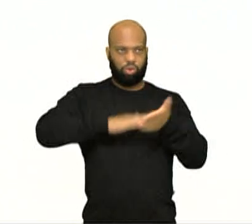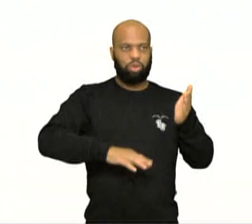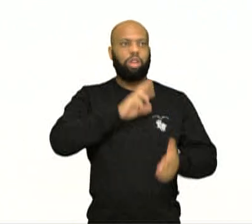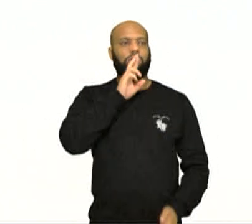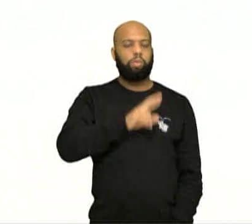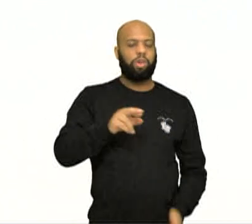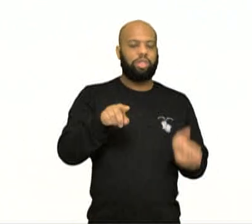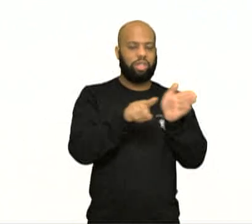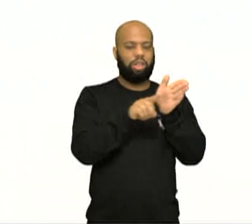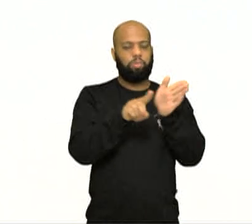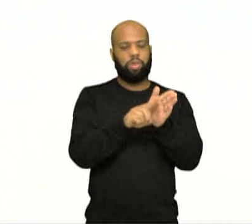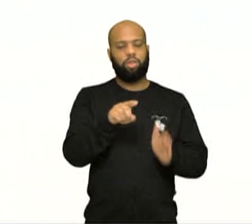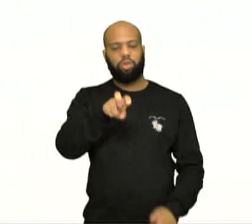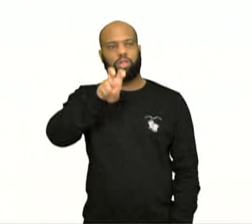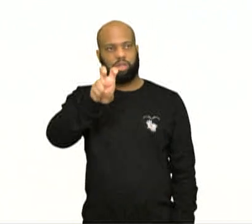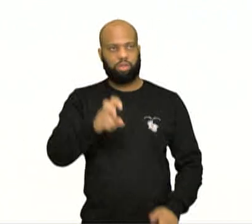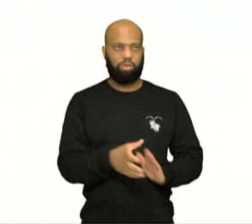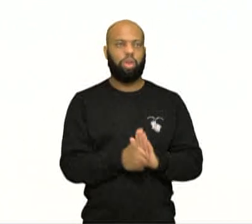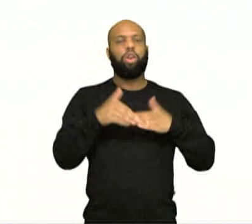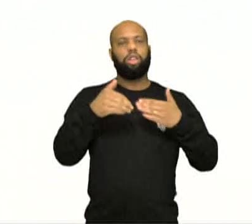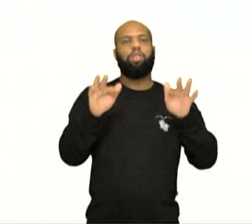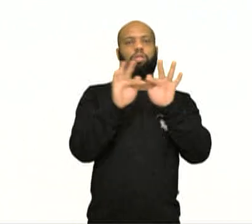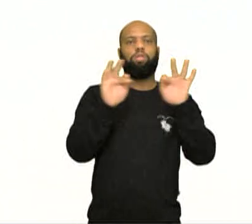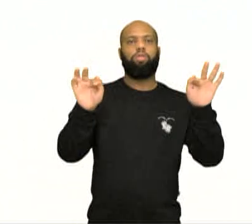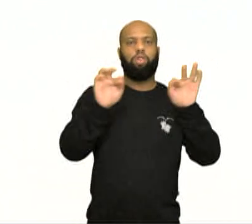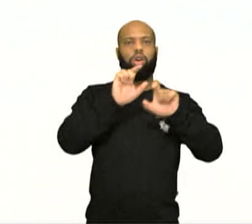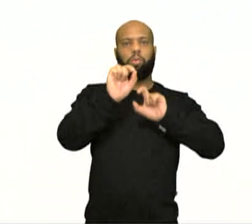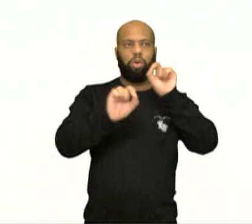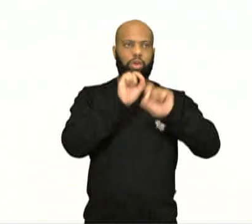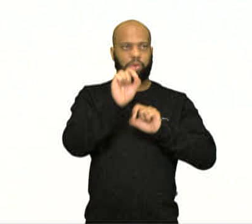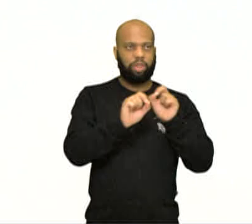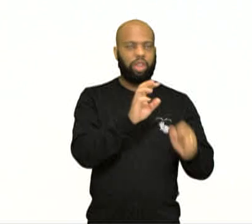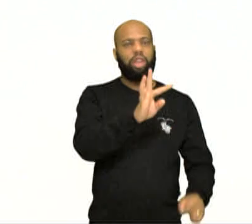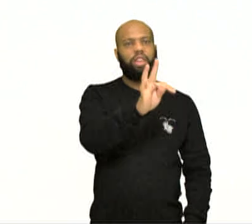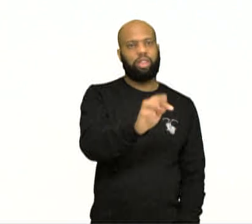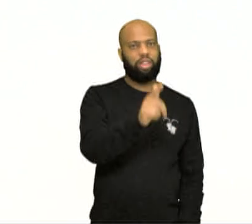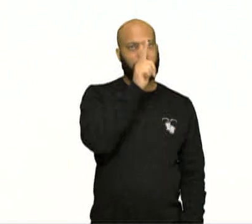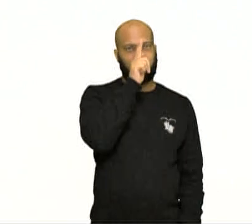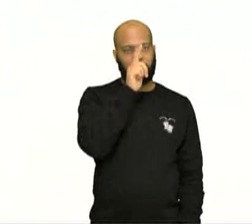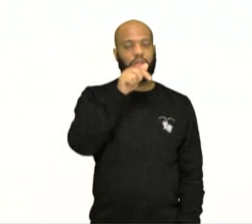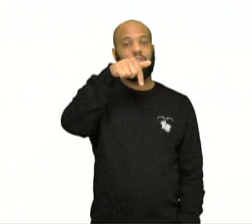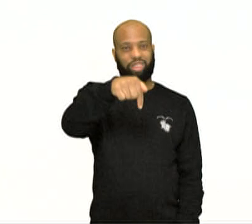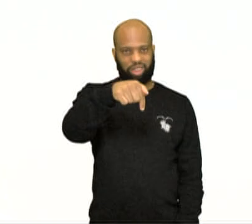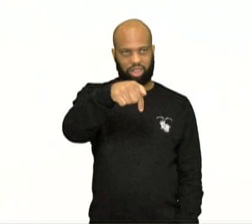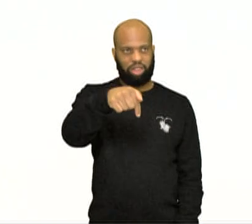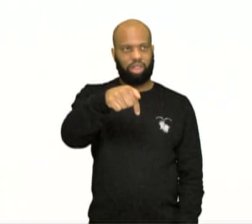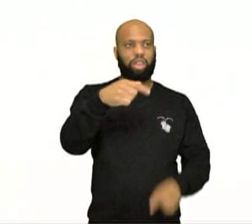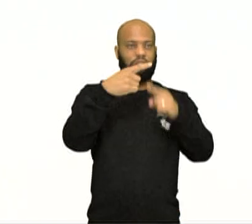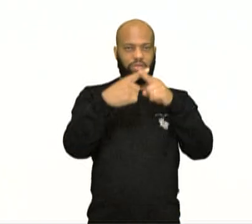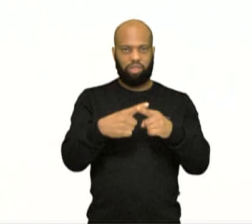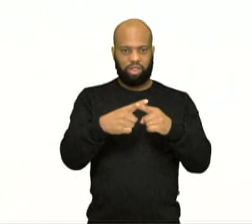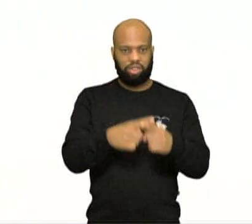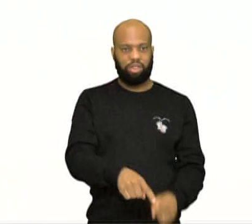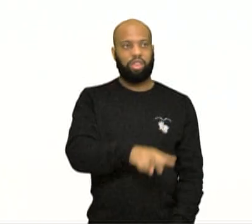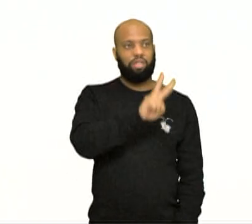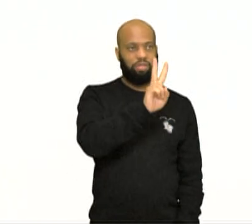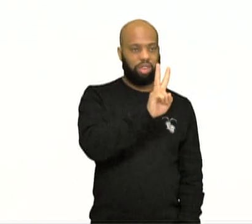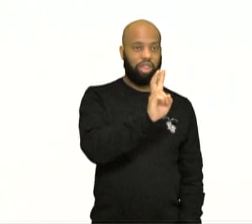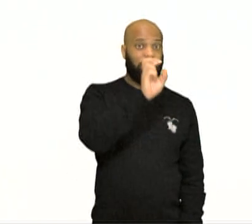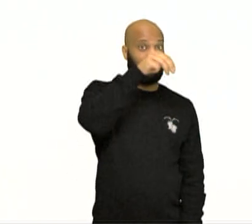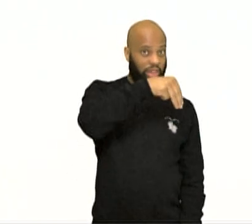vai usar trabalho igual a Q vezes V, no caso Vn, né? Vamos ver aqui.